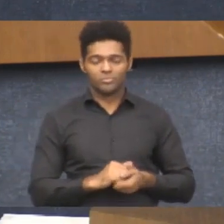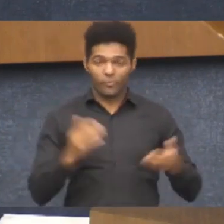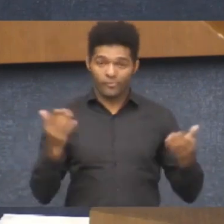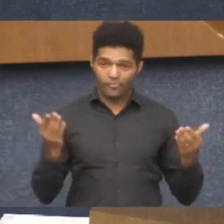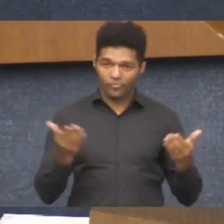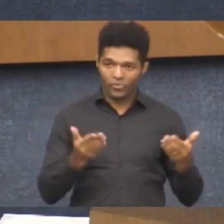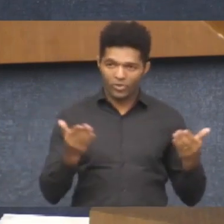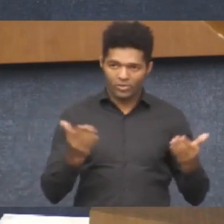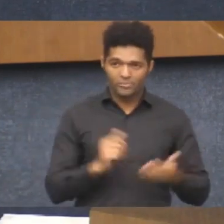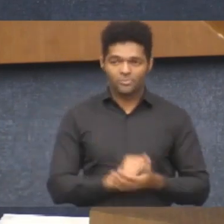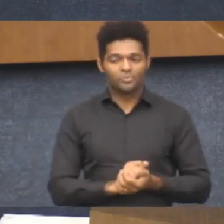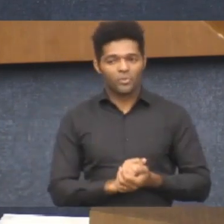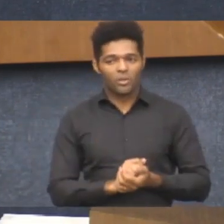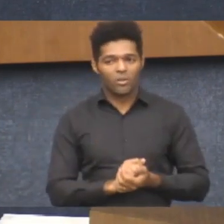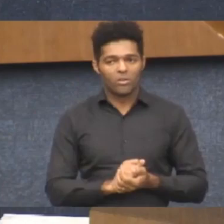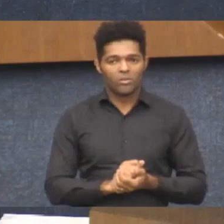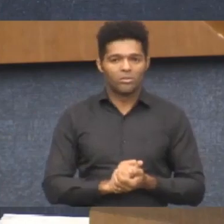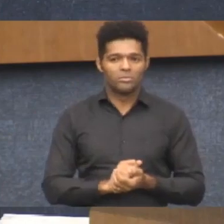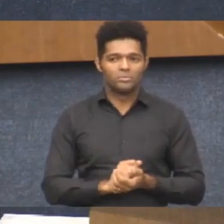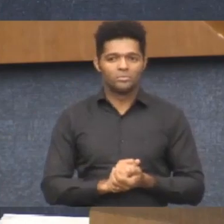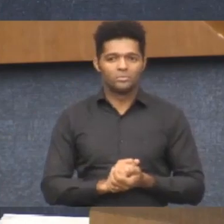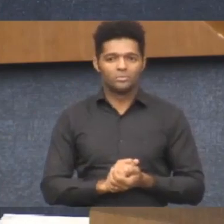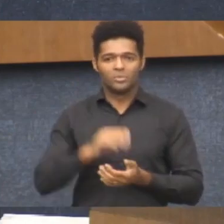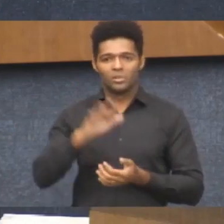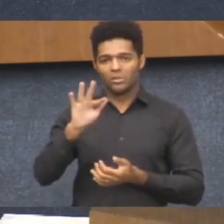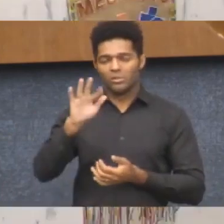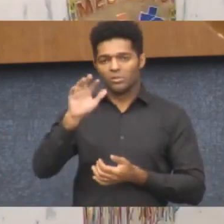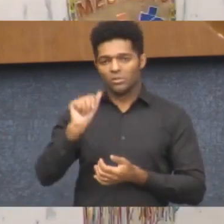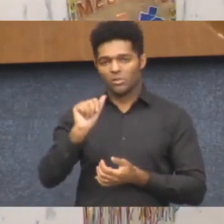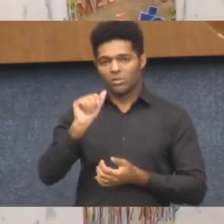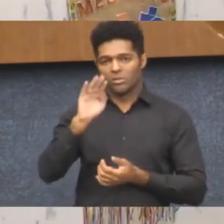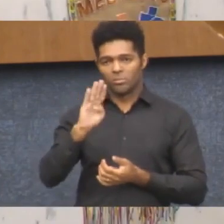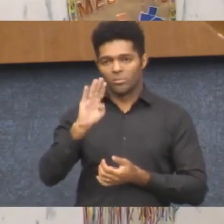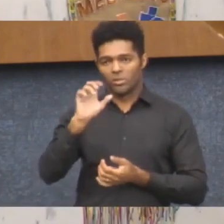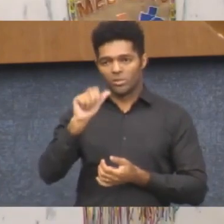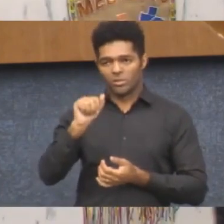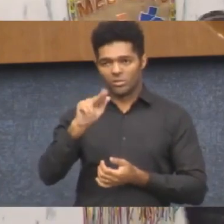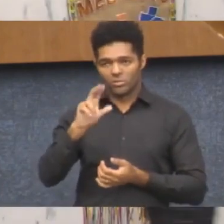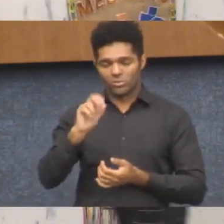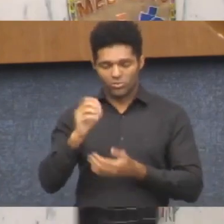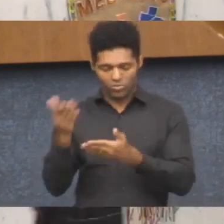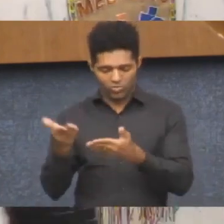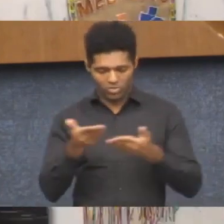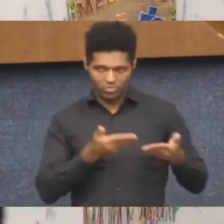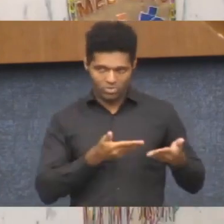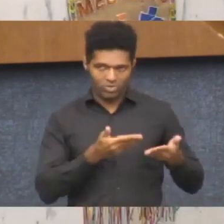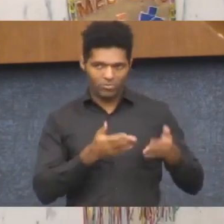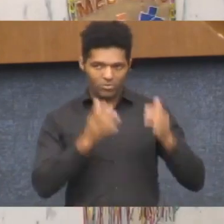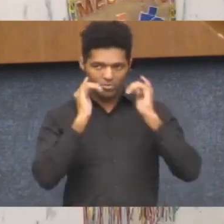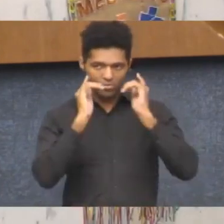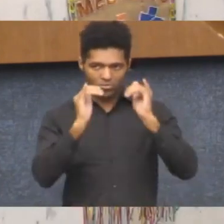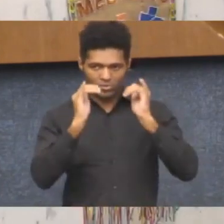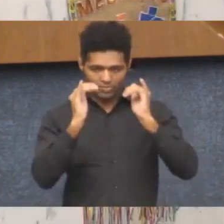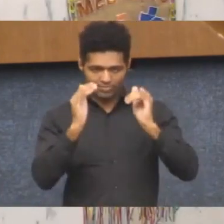E agora, para as suas palavras, convidamos Fabiano Gonçalves Guimarães.